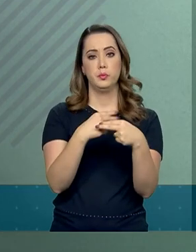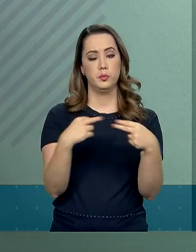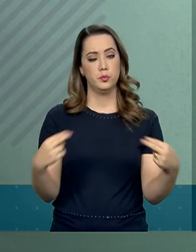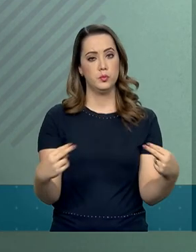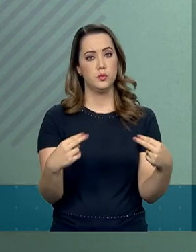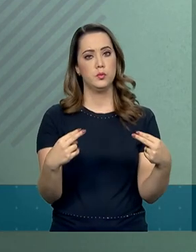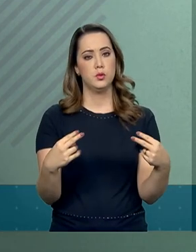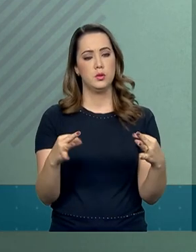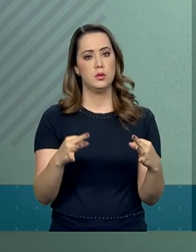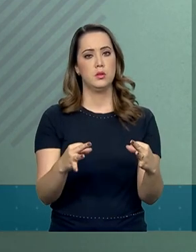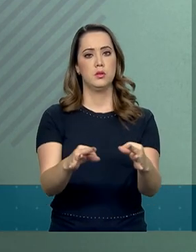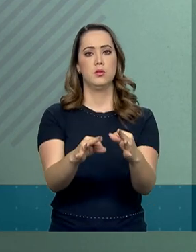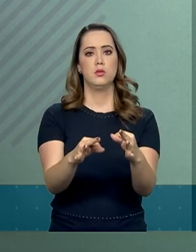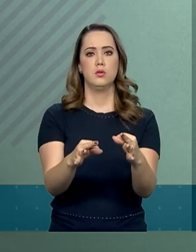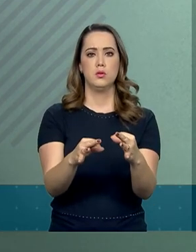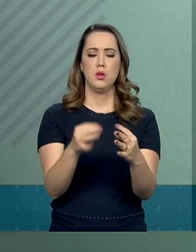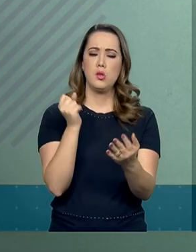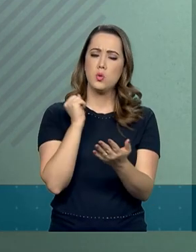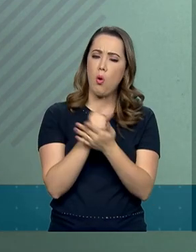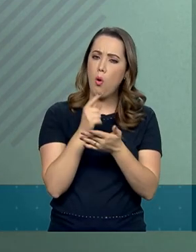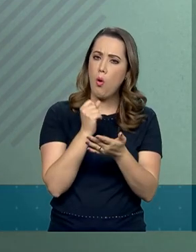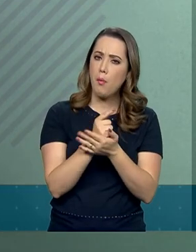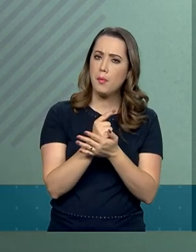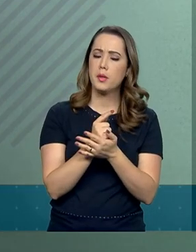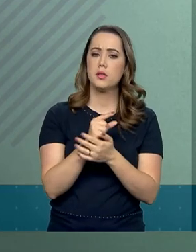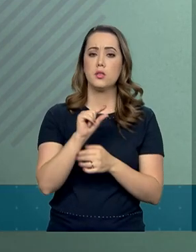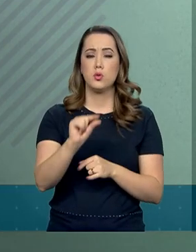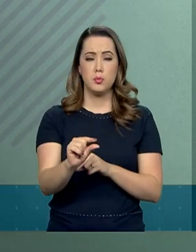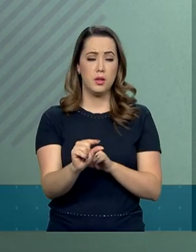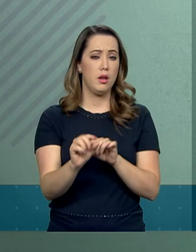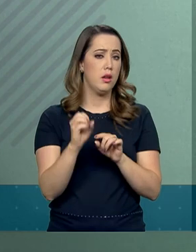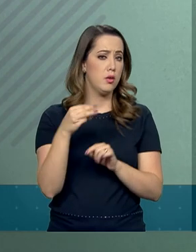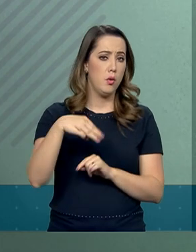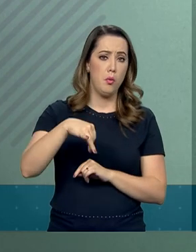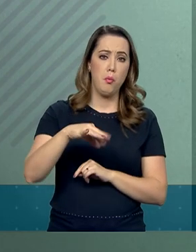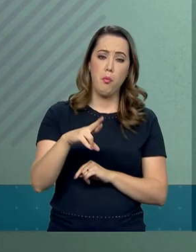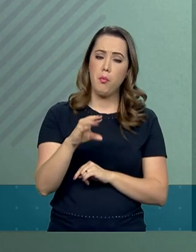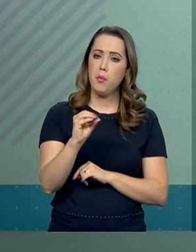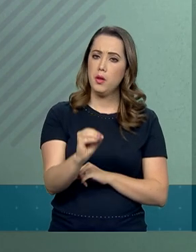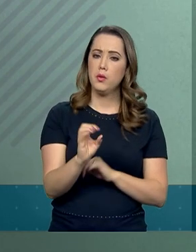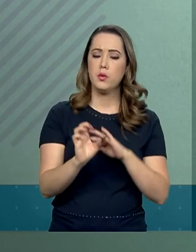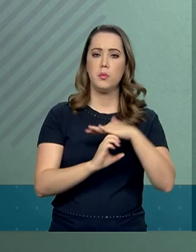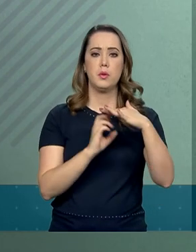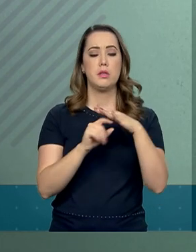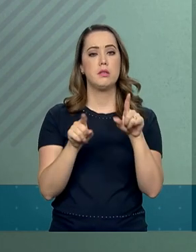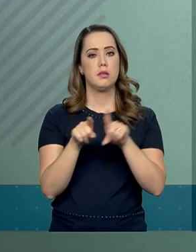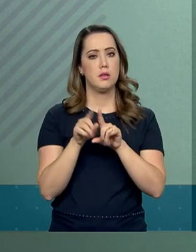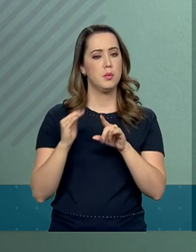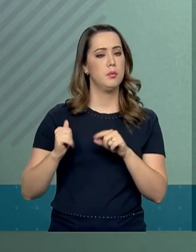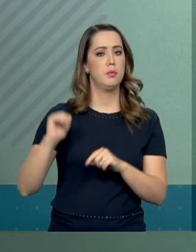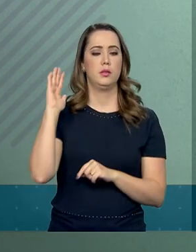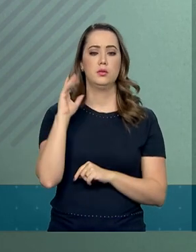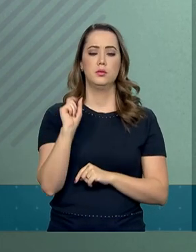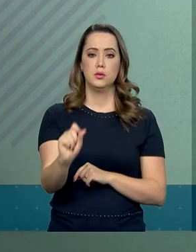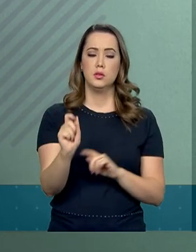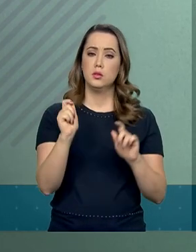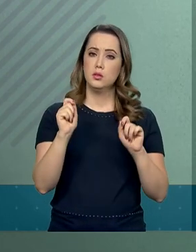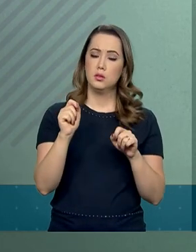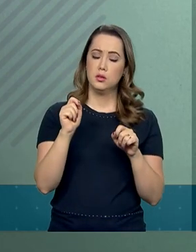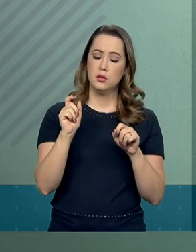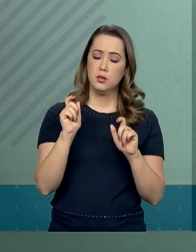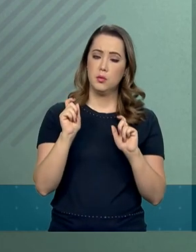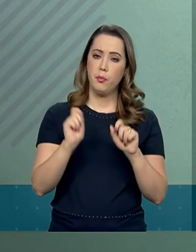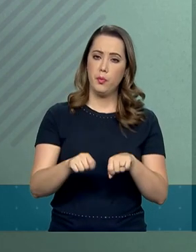tecnológicas às compras de pequenas e micro empresas e sobretudo a previsão que